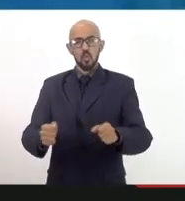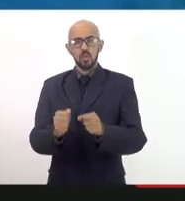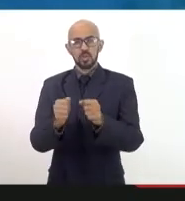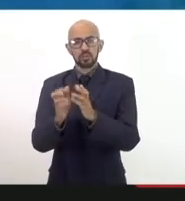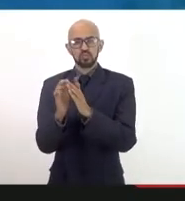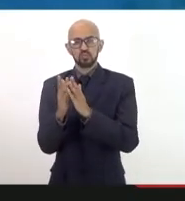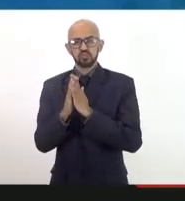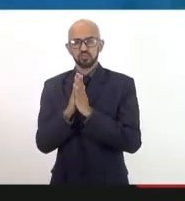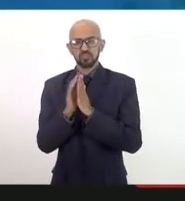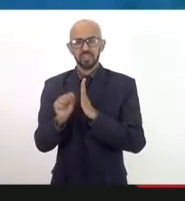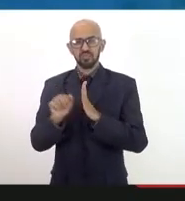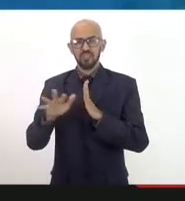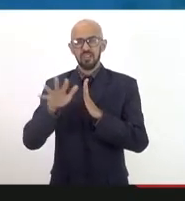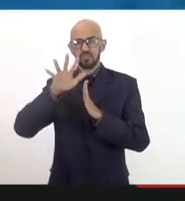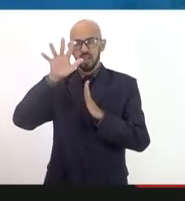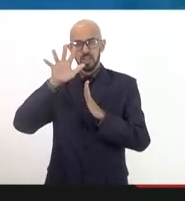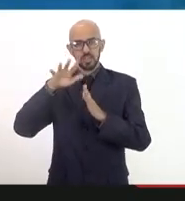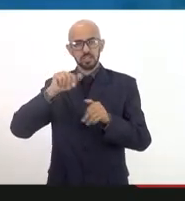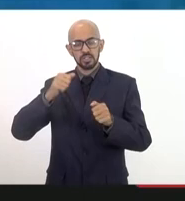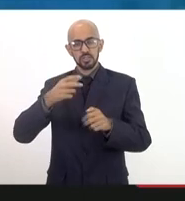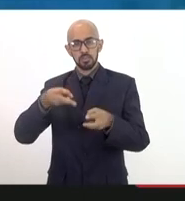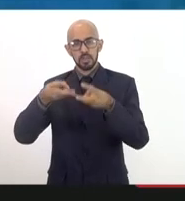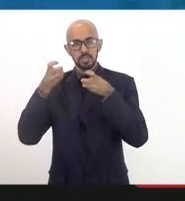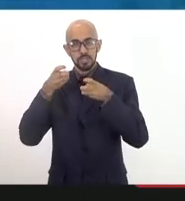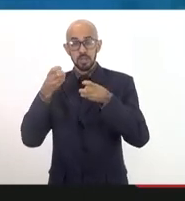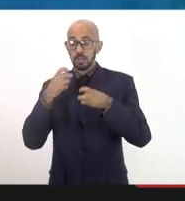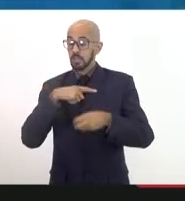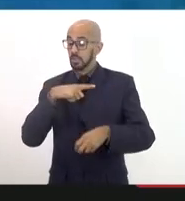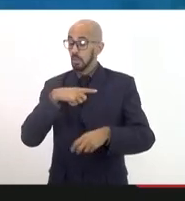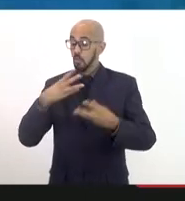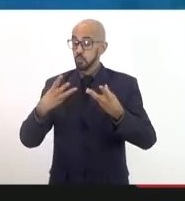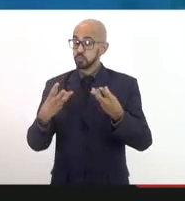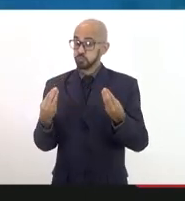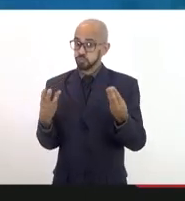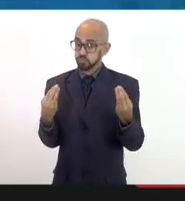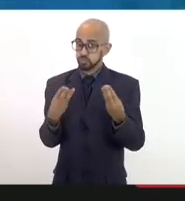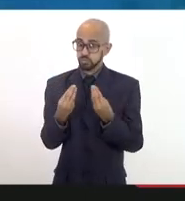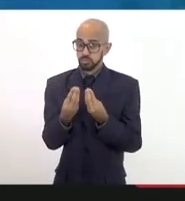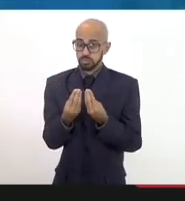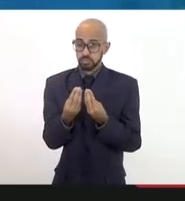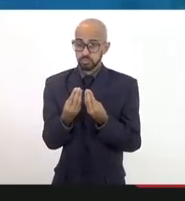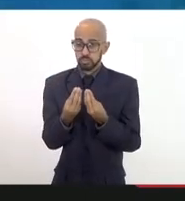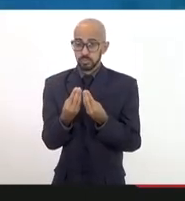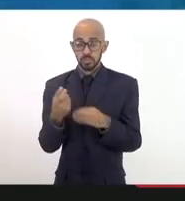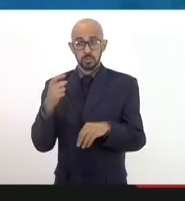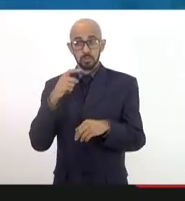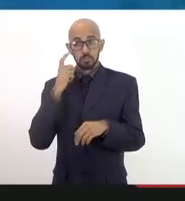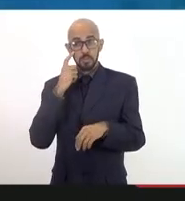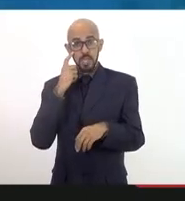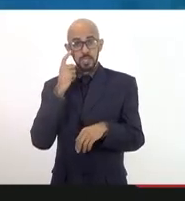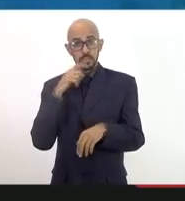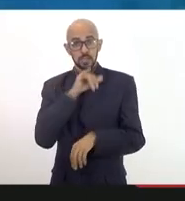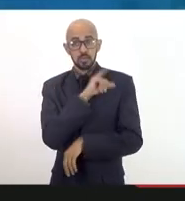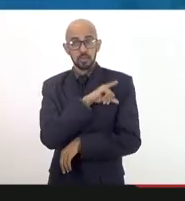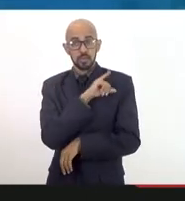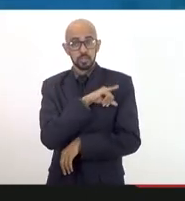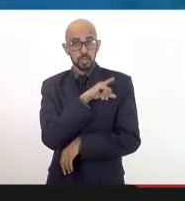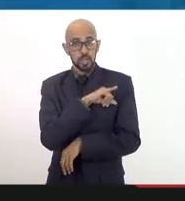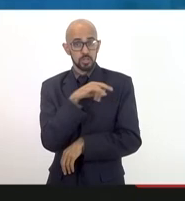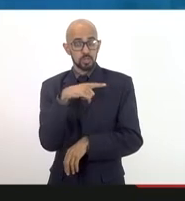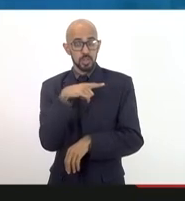dos complexos, e a gente vê isso pelos números, né? Quando a gente imagina que no Rio de Janeiro você tem um grupo tão